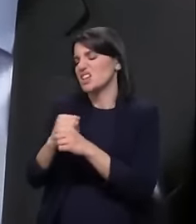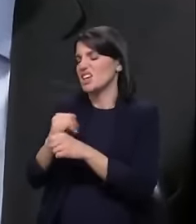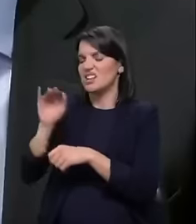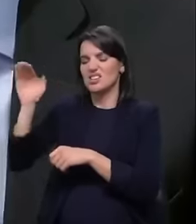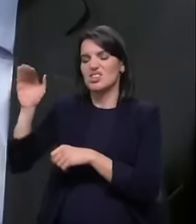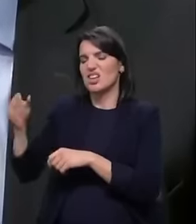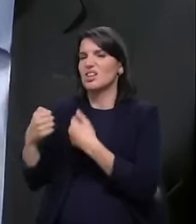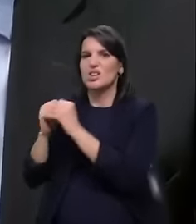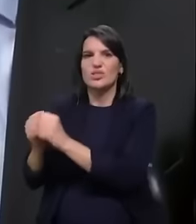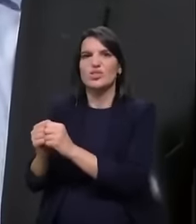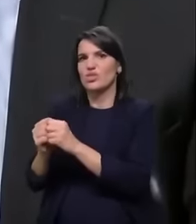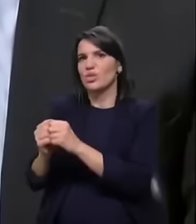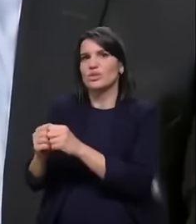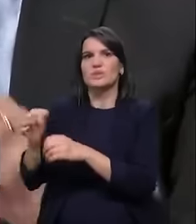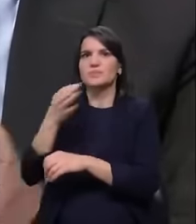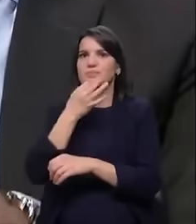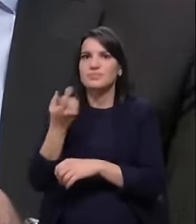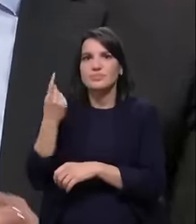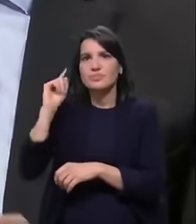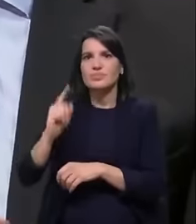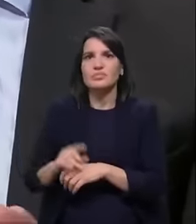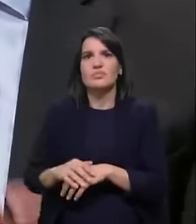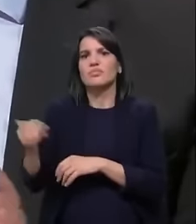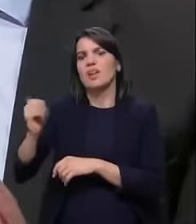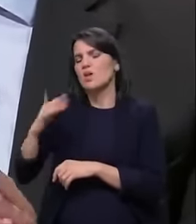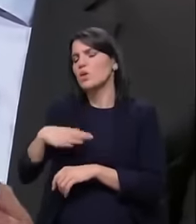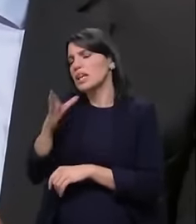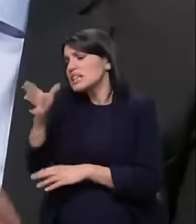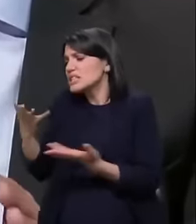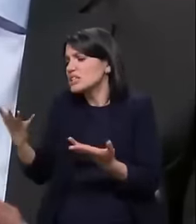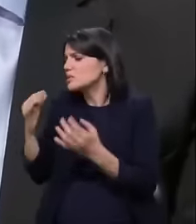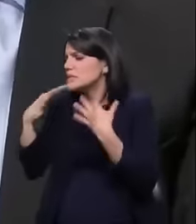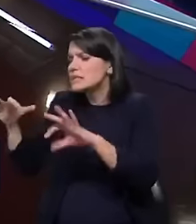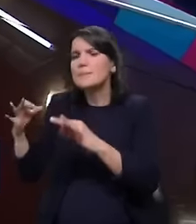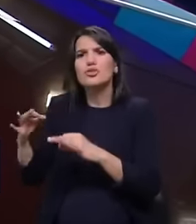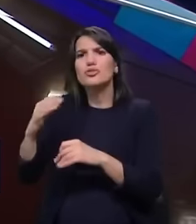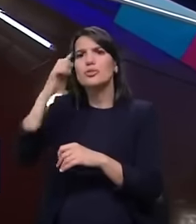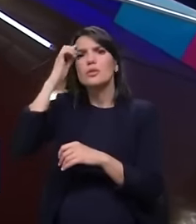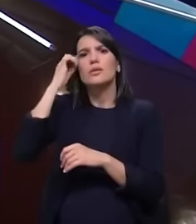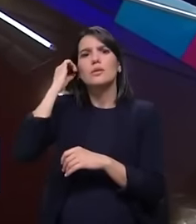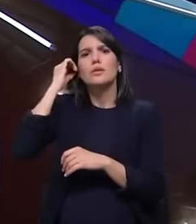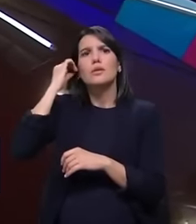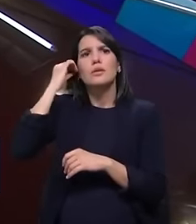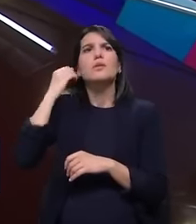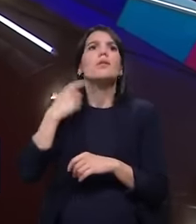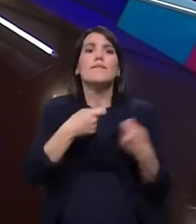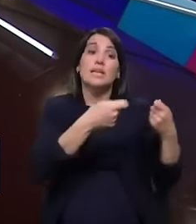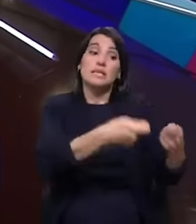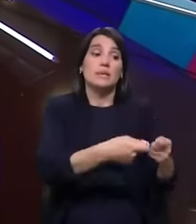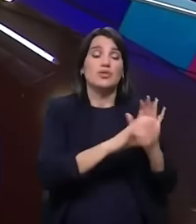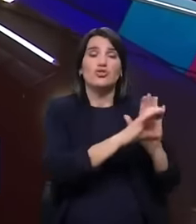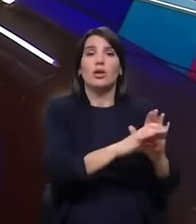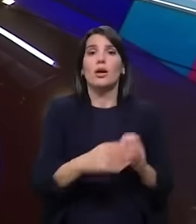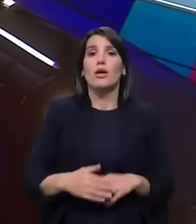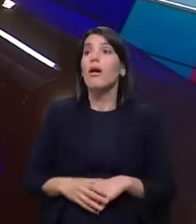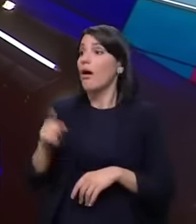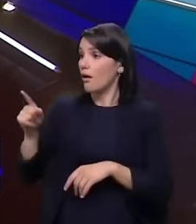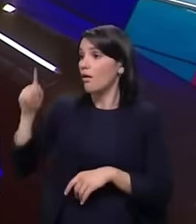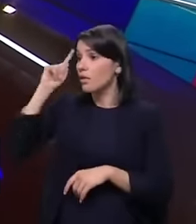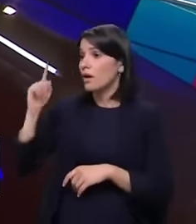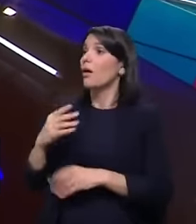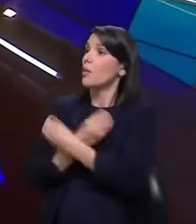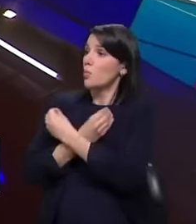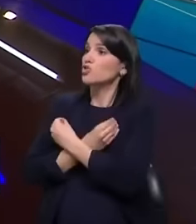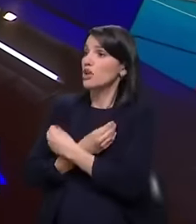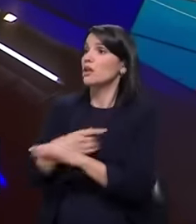E o dinheiro ainda por corrupção aconteceu. Eu gostava de mudar o tema. Não, deixa-me só dizer isto. É muito simples. Não saímos deste tema. Vai para financiamento só Chega. Não, se pode ir do Bloco de Esquerda, que são